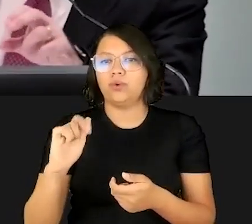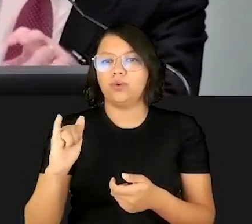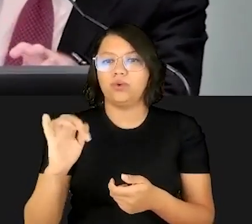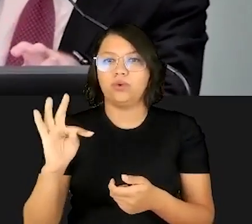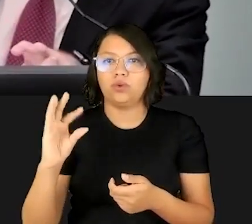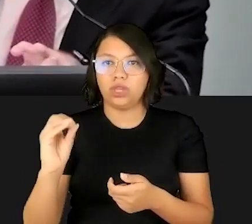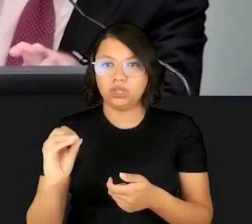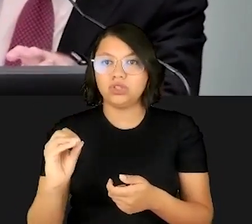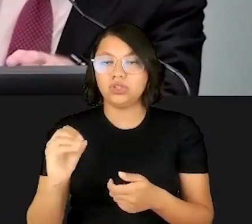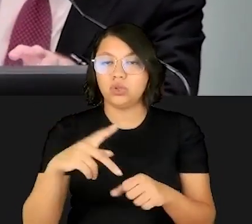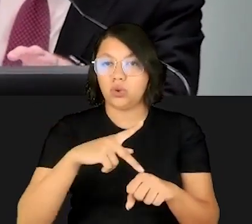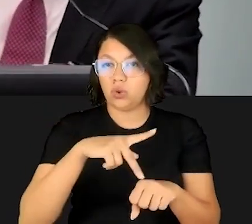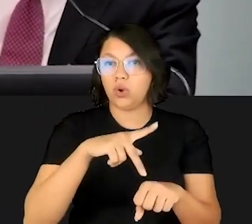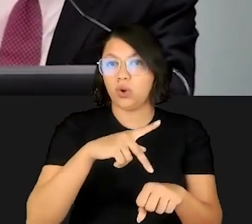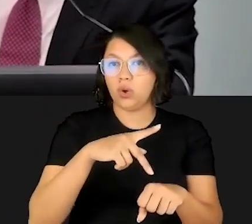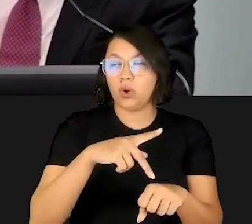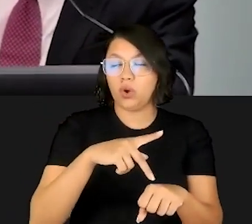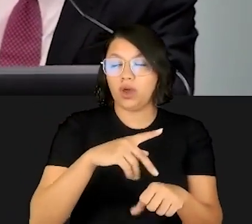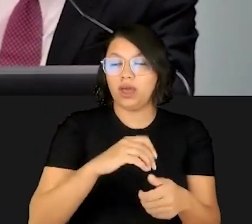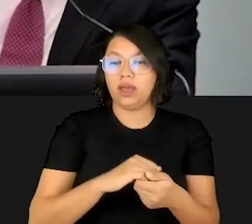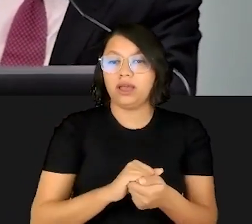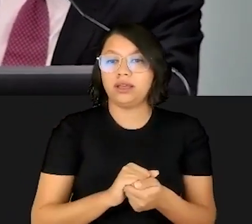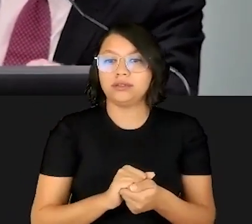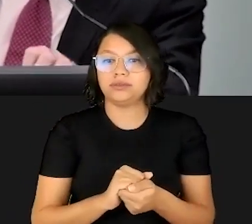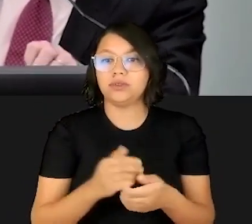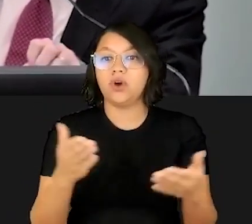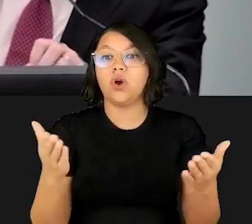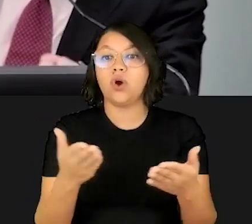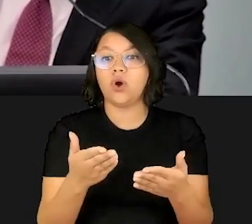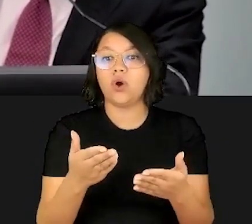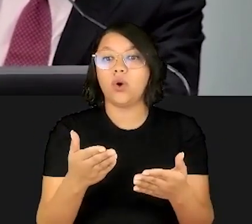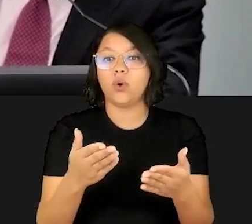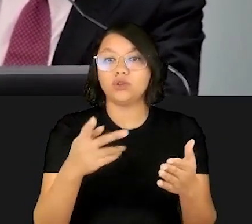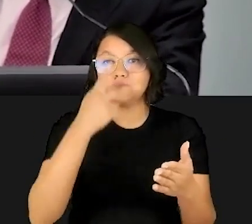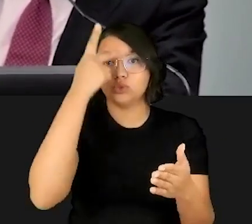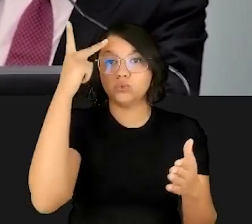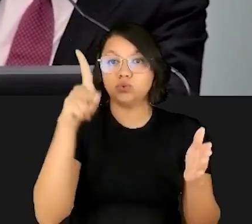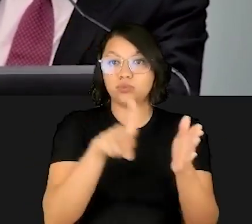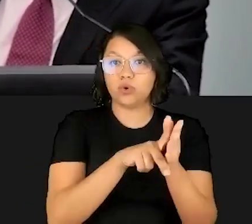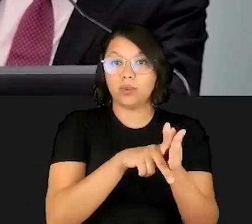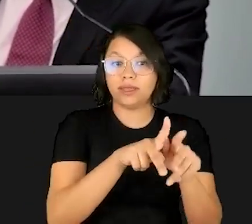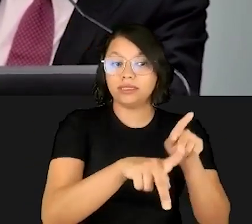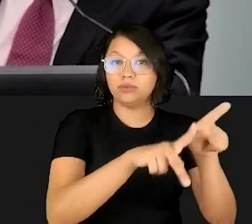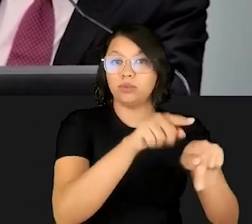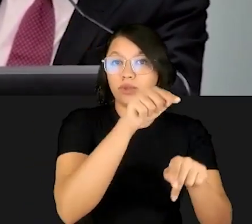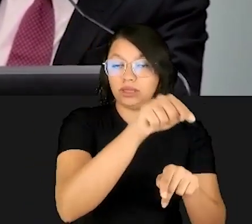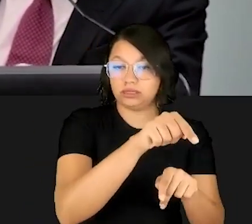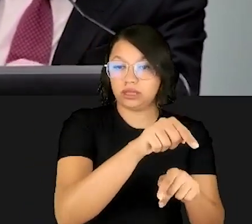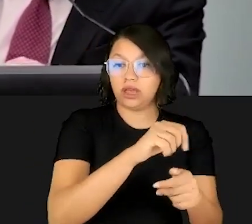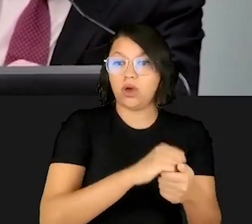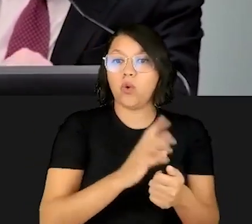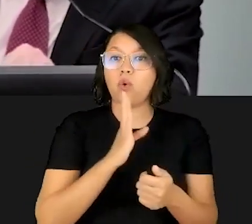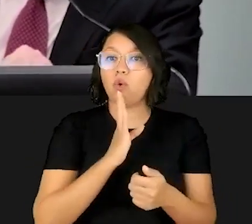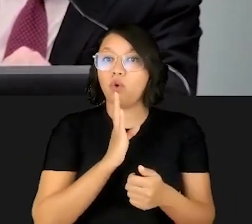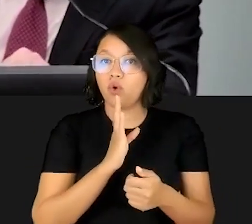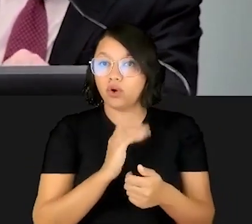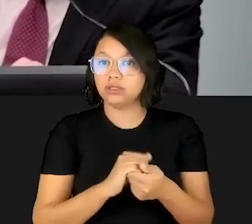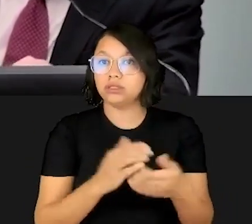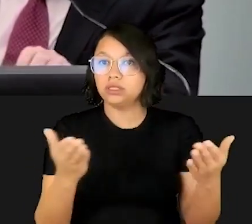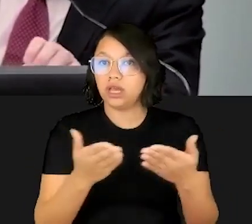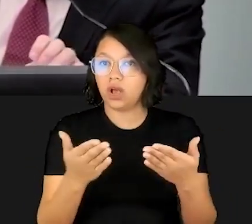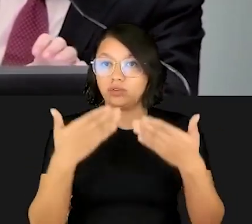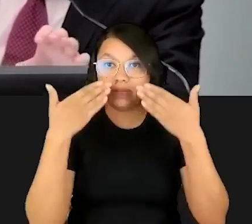egípcios conheciam o câncer. Esse manuscrito está em Nova York, hoje, em exposição na Sociedade Americana, em Nova